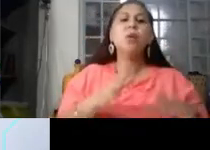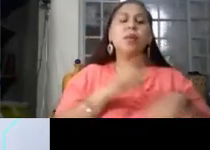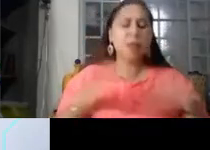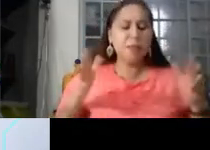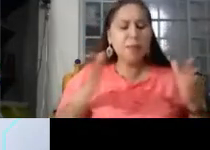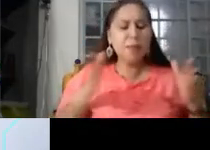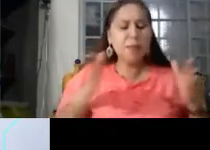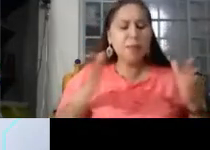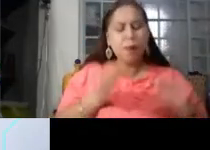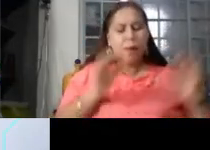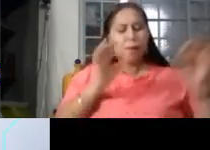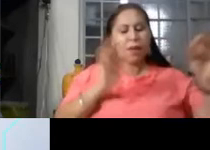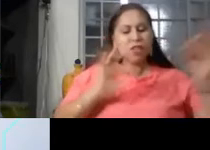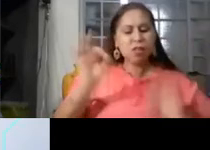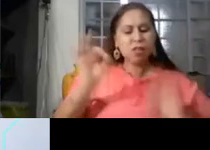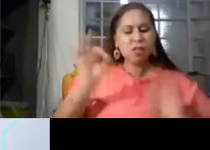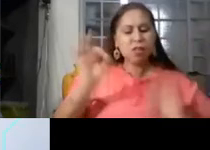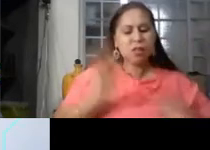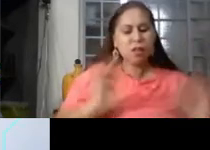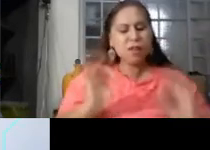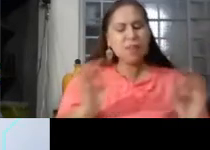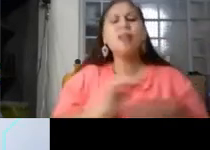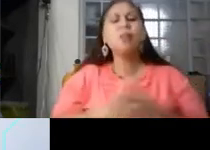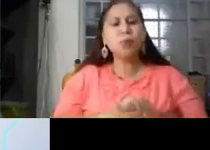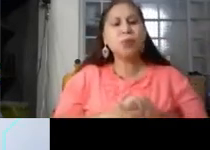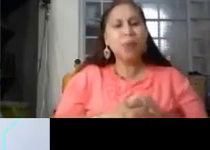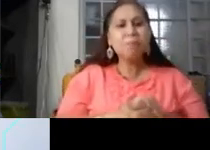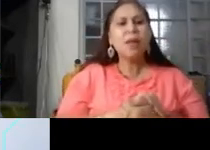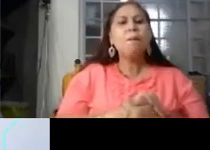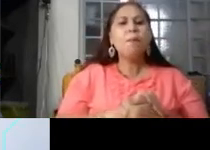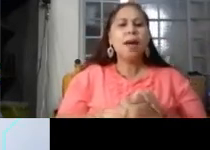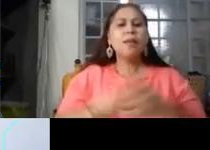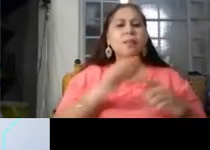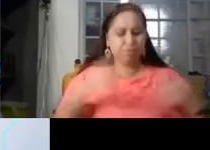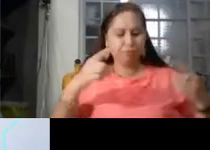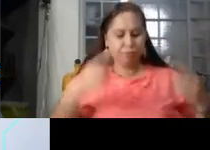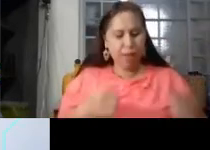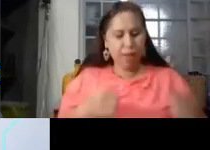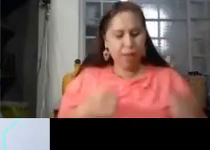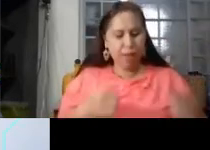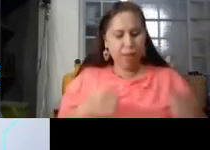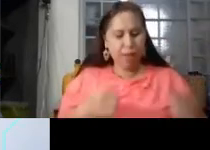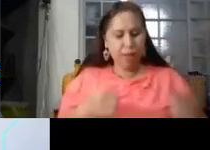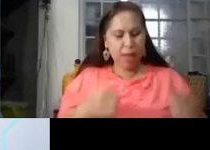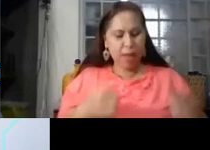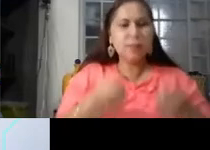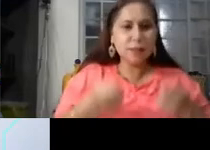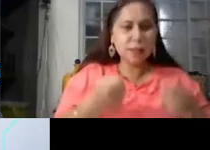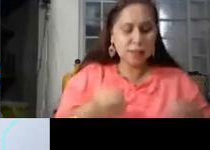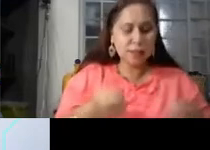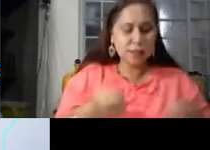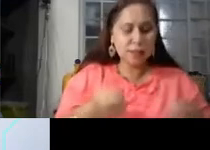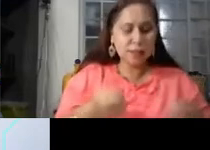ele é bem pouco para a gente organizar tudo, não é? Mas a gente vai